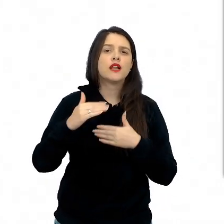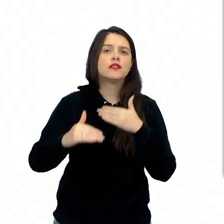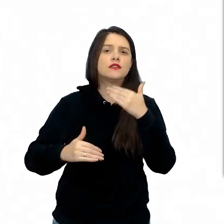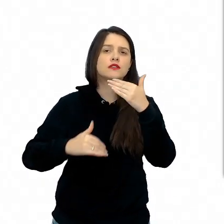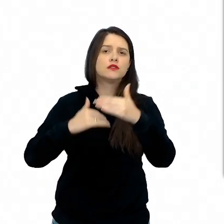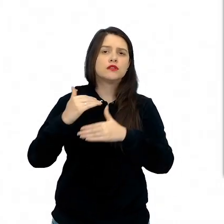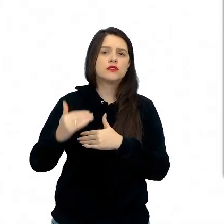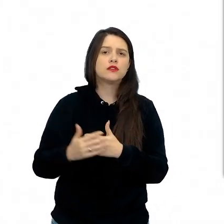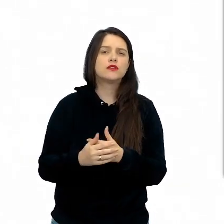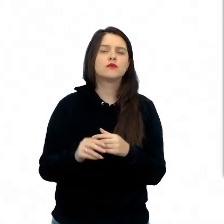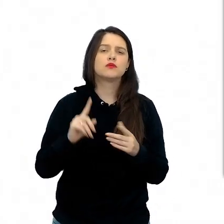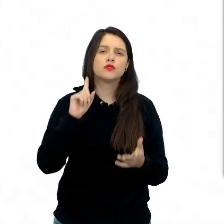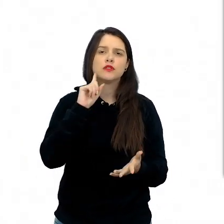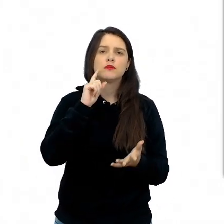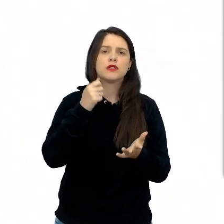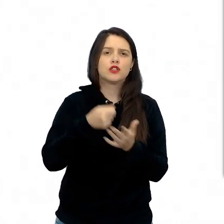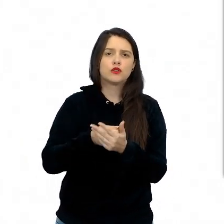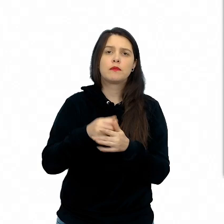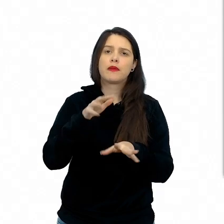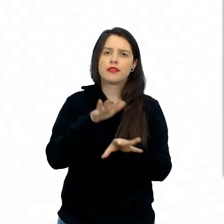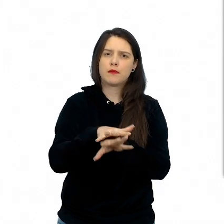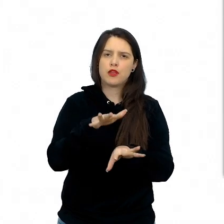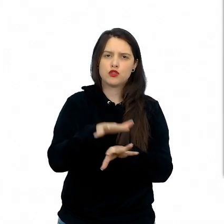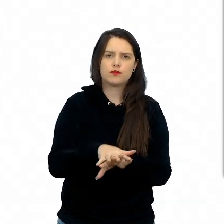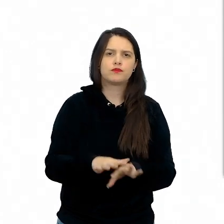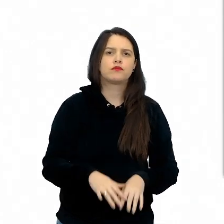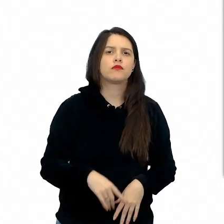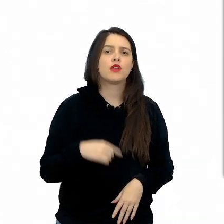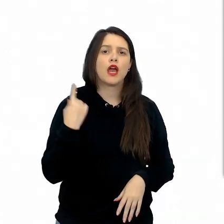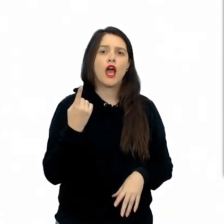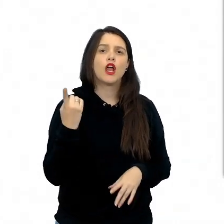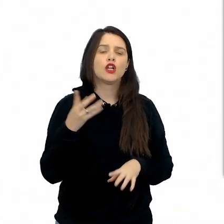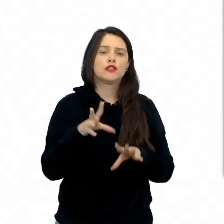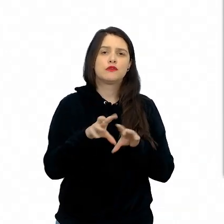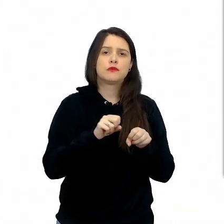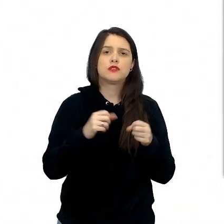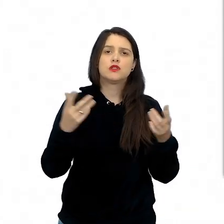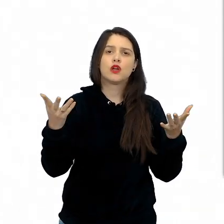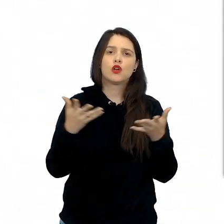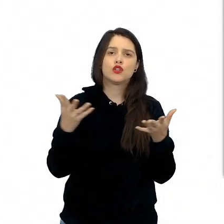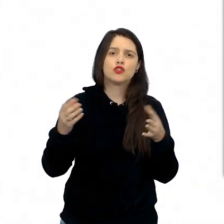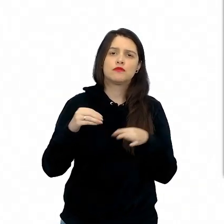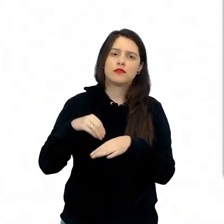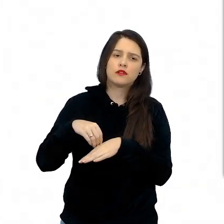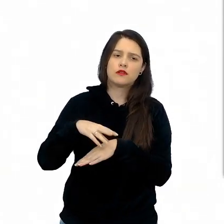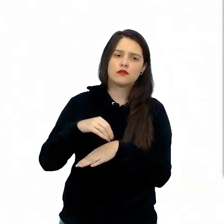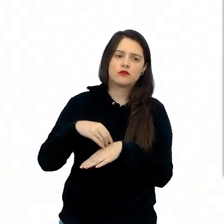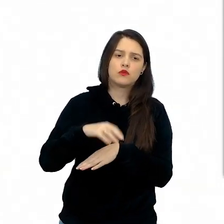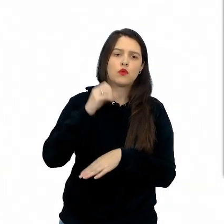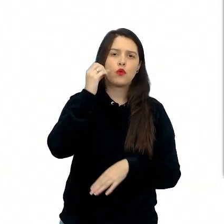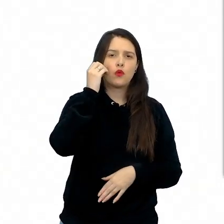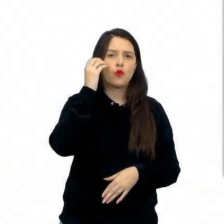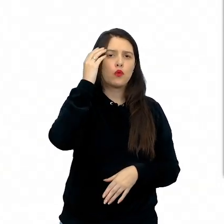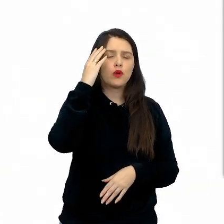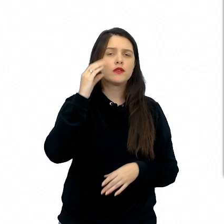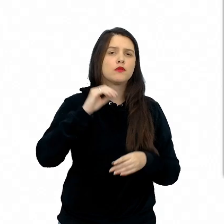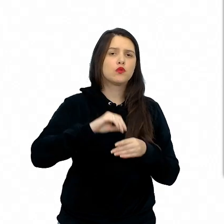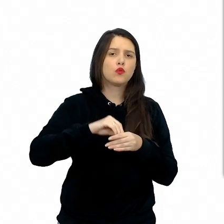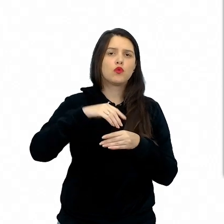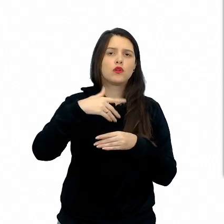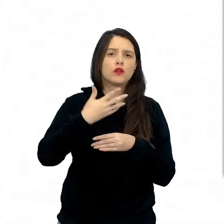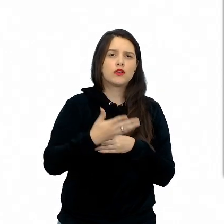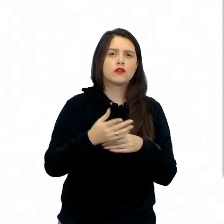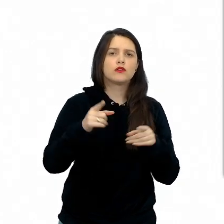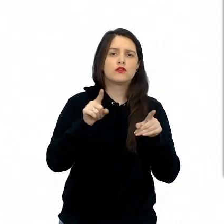um determinado conteúdo matemático. A nossa formação de hoje, ela está focada no conhecimento do conteúdo